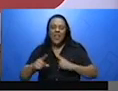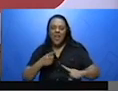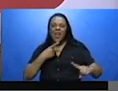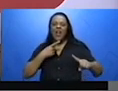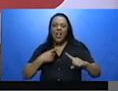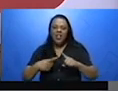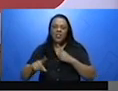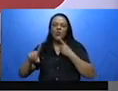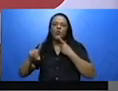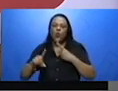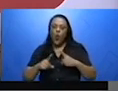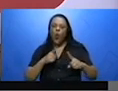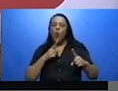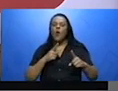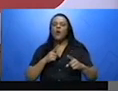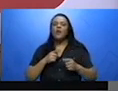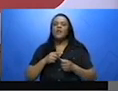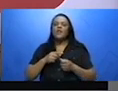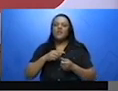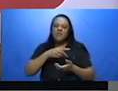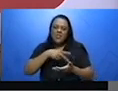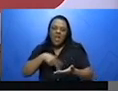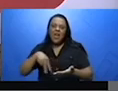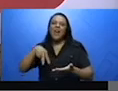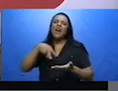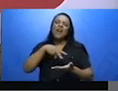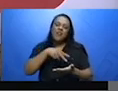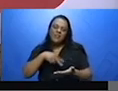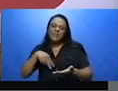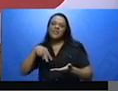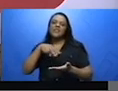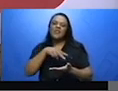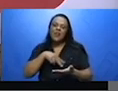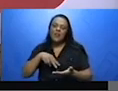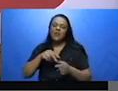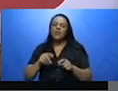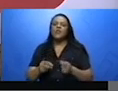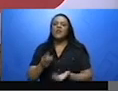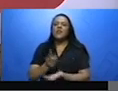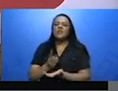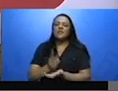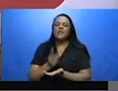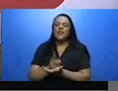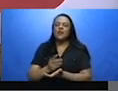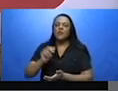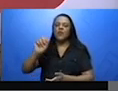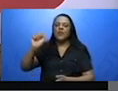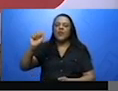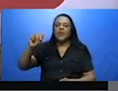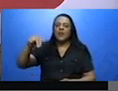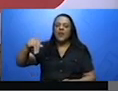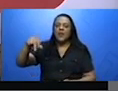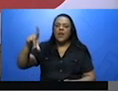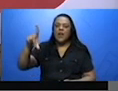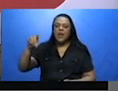bebendo, partindo. Sempre esse NDO, NDI, NDA, ok?